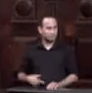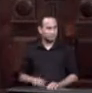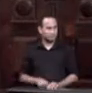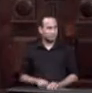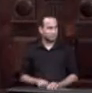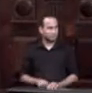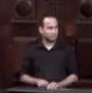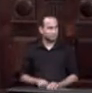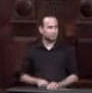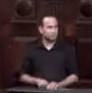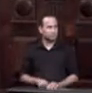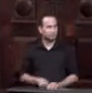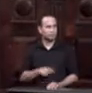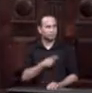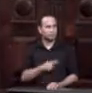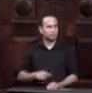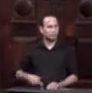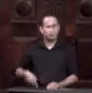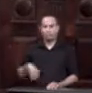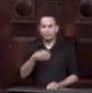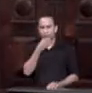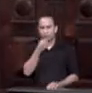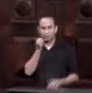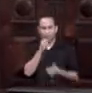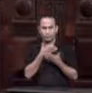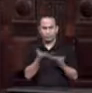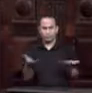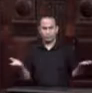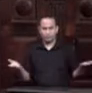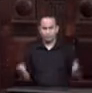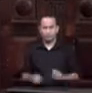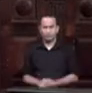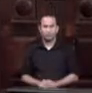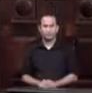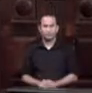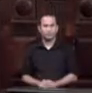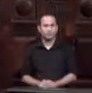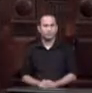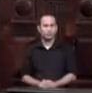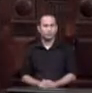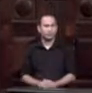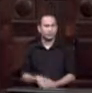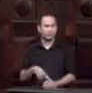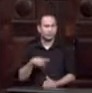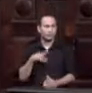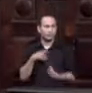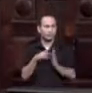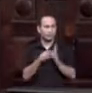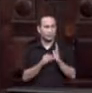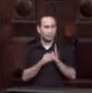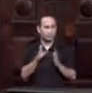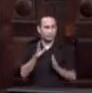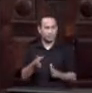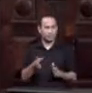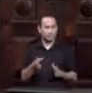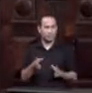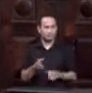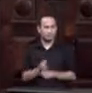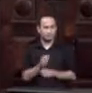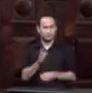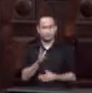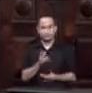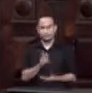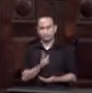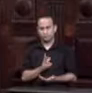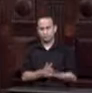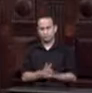rigoroso. Bem, presidente, senhoras e senhores deputados, senhoras e senhores, está aqui a emenda 80,